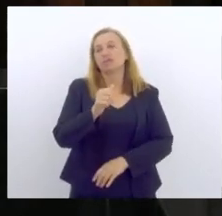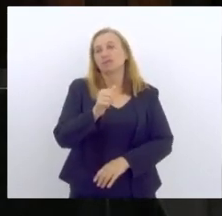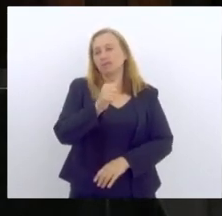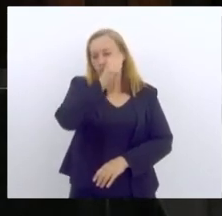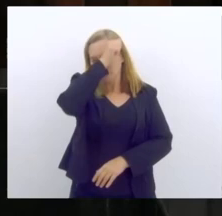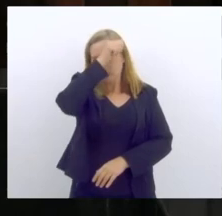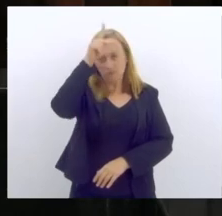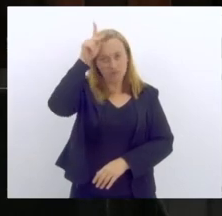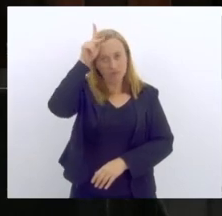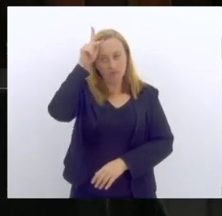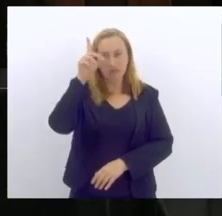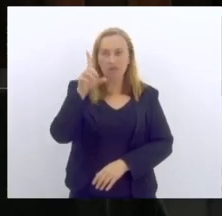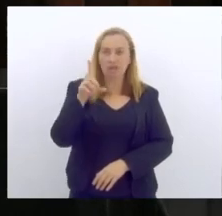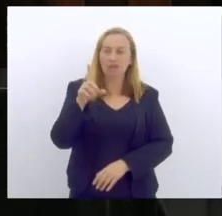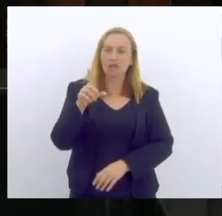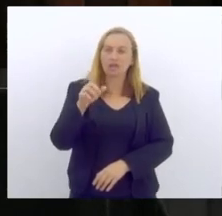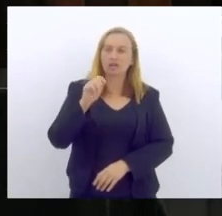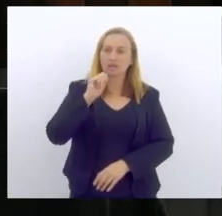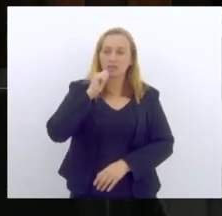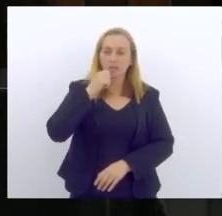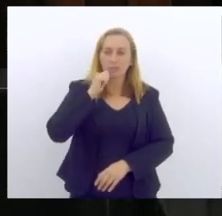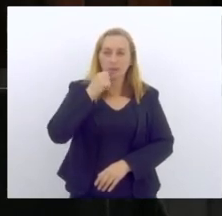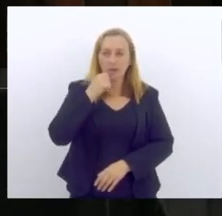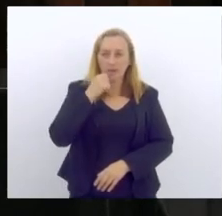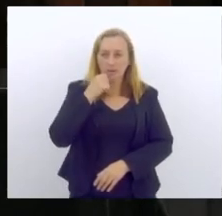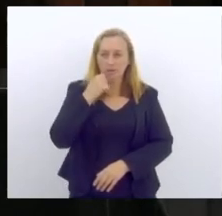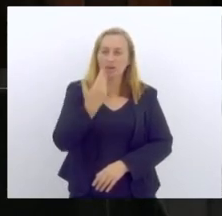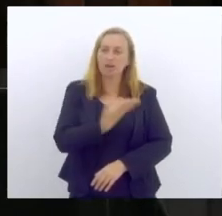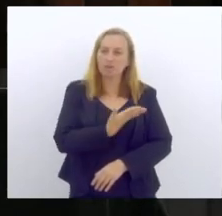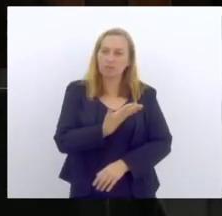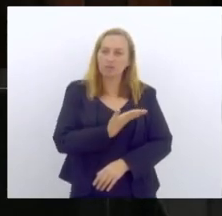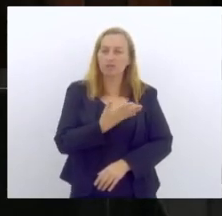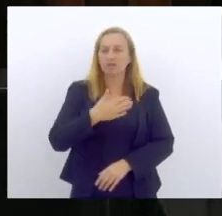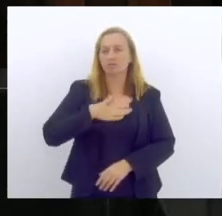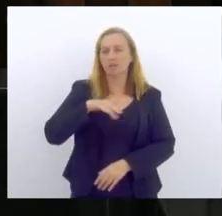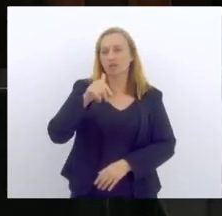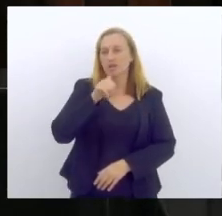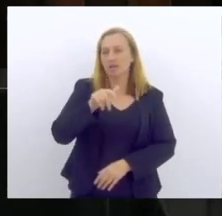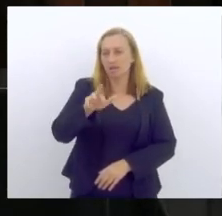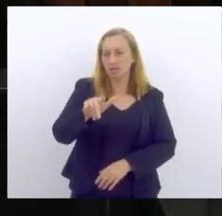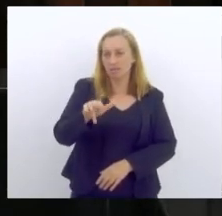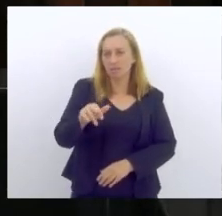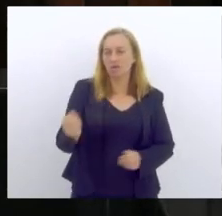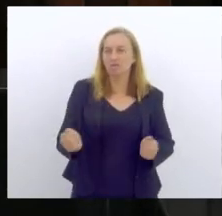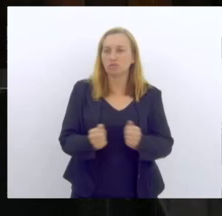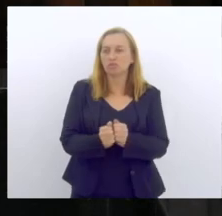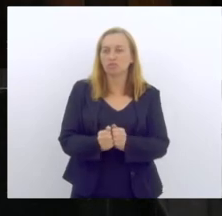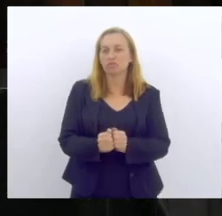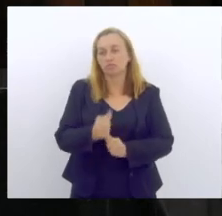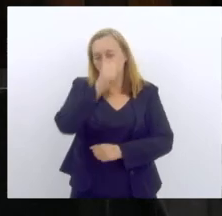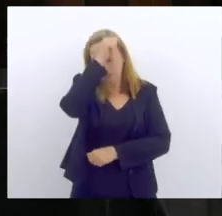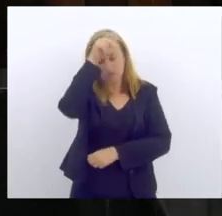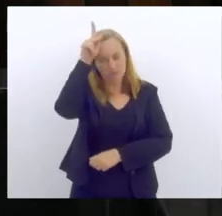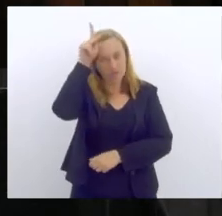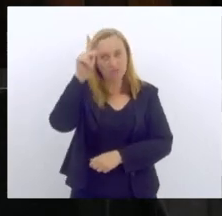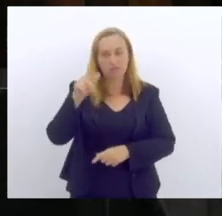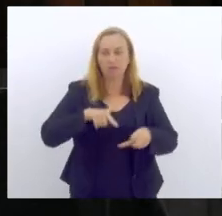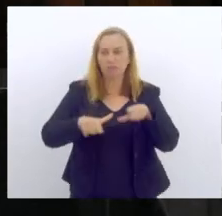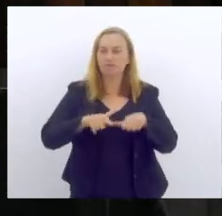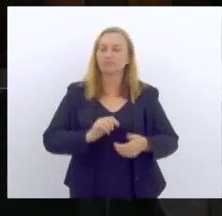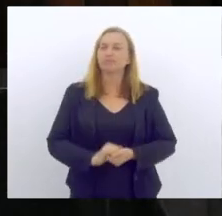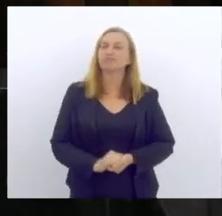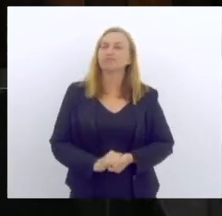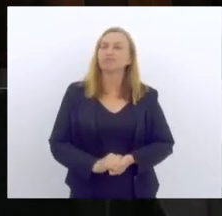me perdoa e deputado acompanhando lá do Ceará sempre o seu bom trabalho sua dedicação junto ao prefeito Eduardo Paes bem